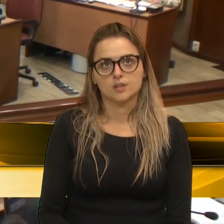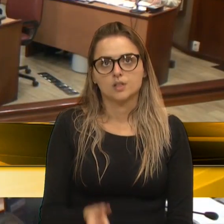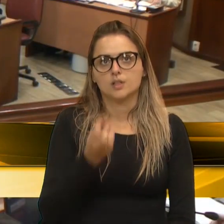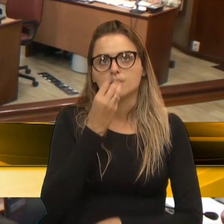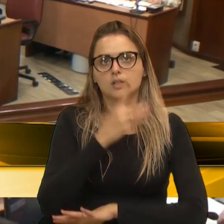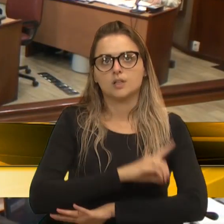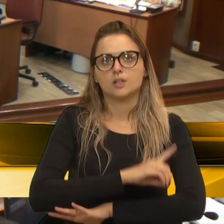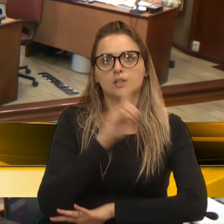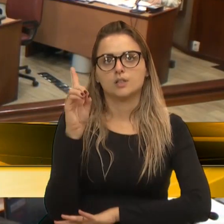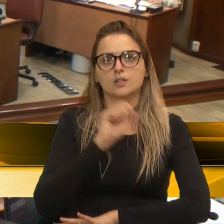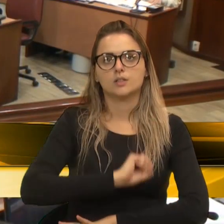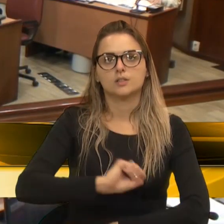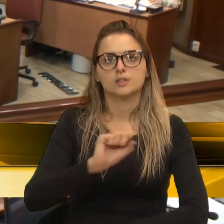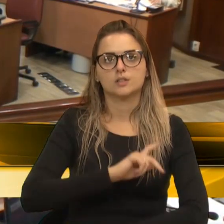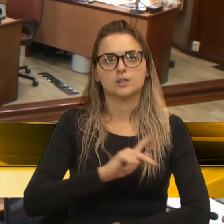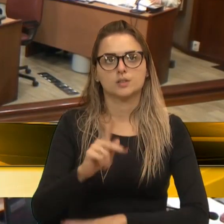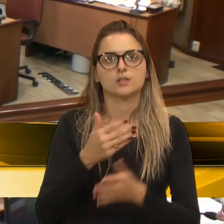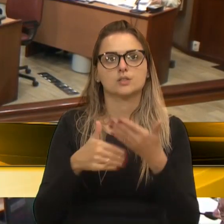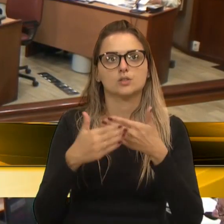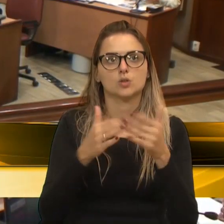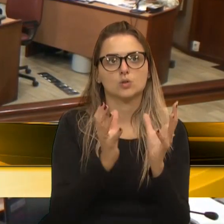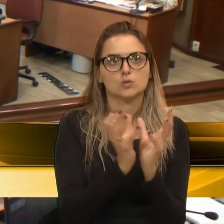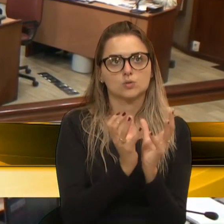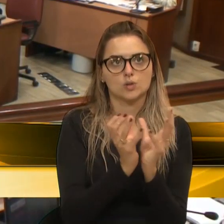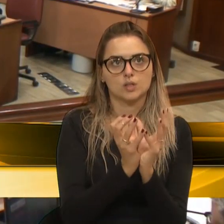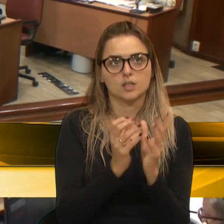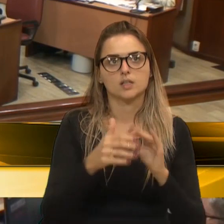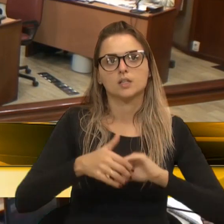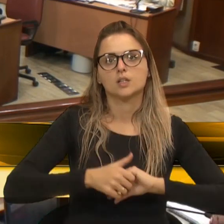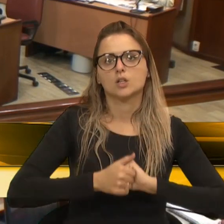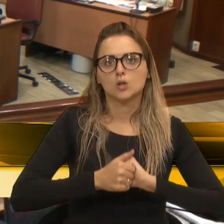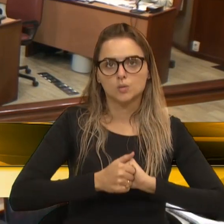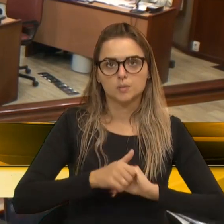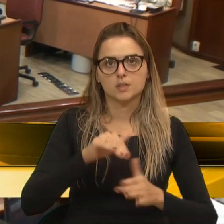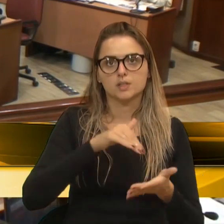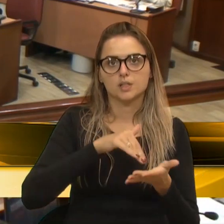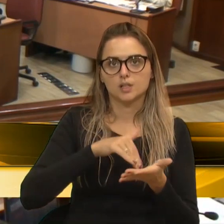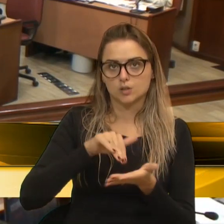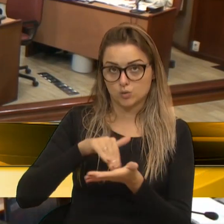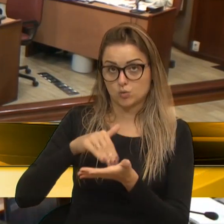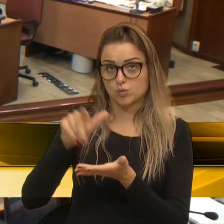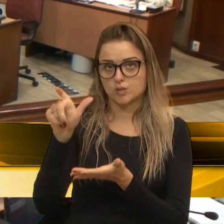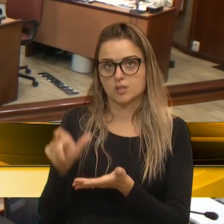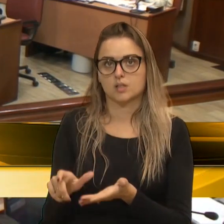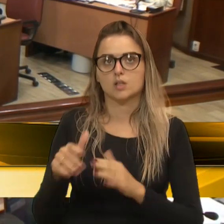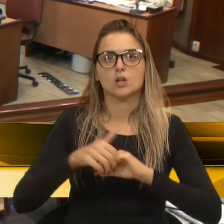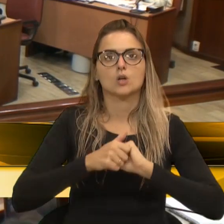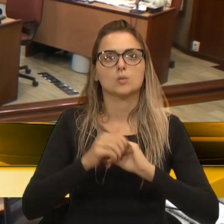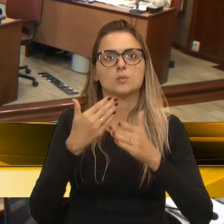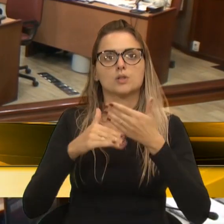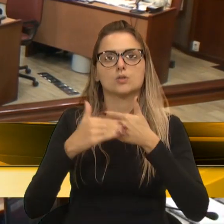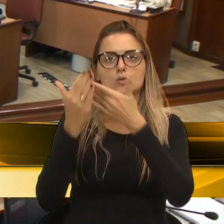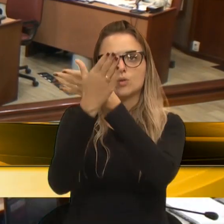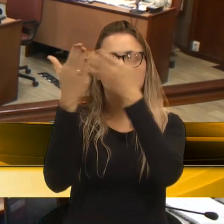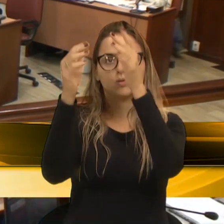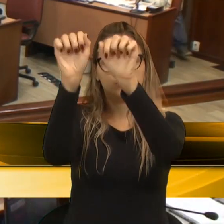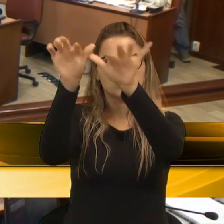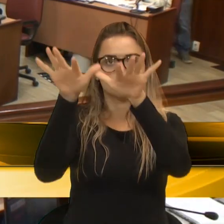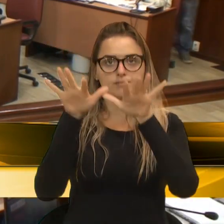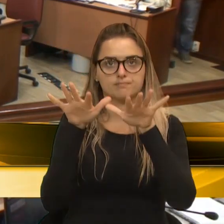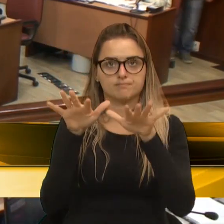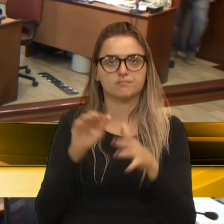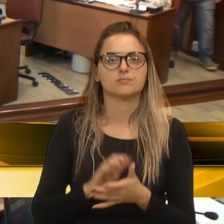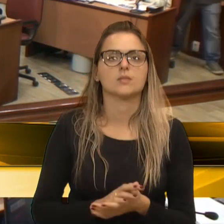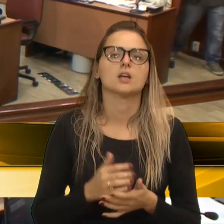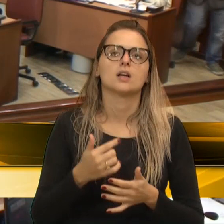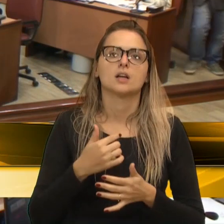Bom dia, senhor presidente, colegas, cumprimentando o secretário Montadori, cumprimento a todos que estão aqui no plenário.